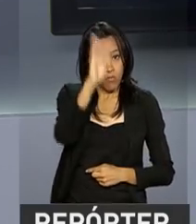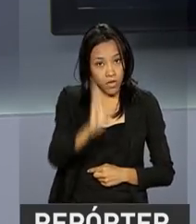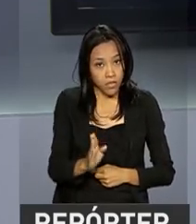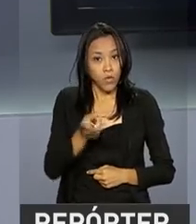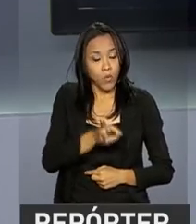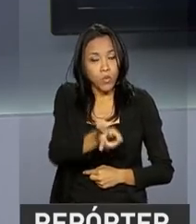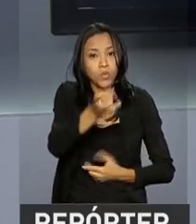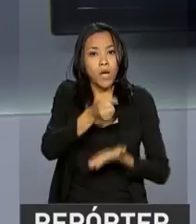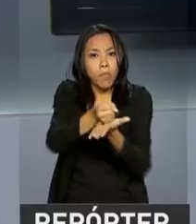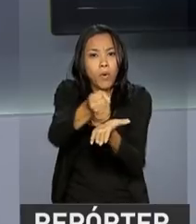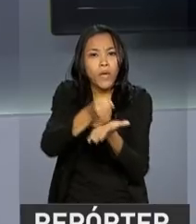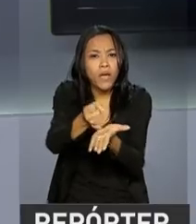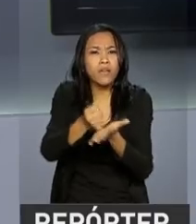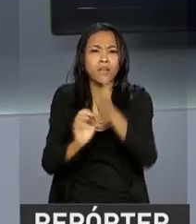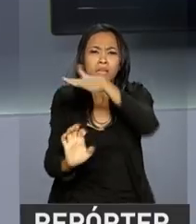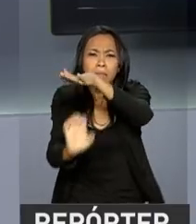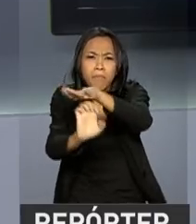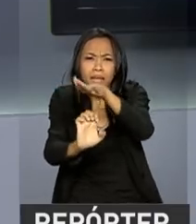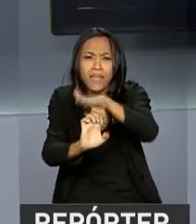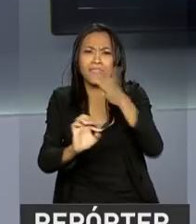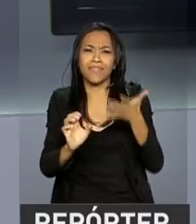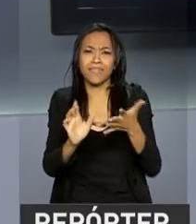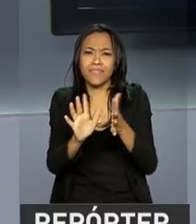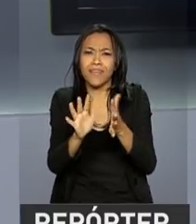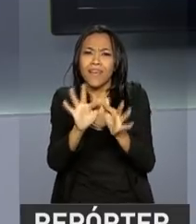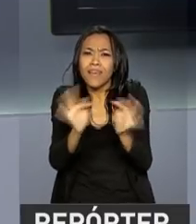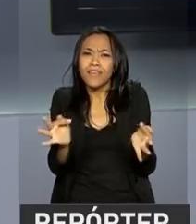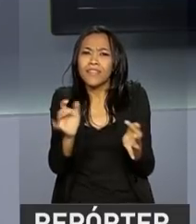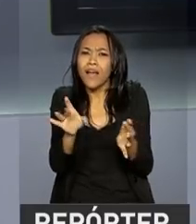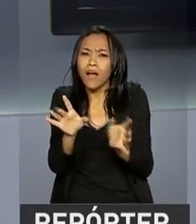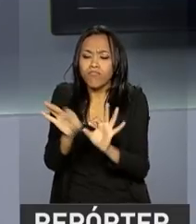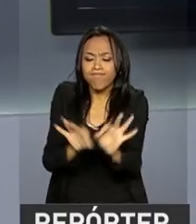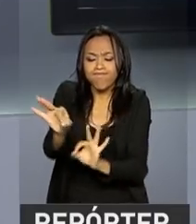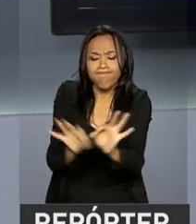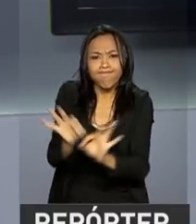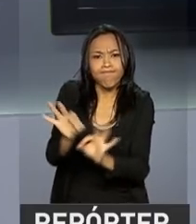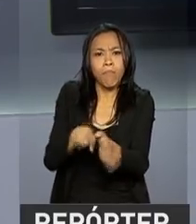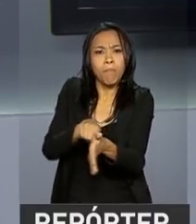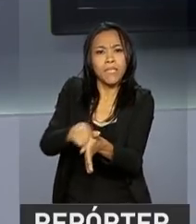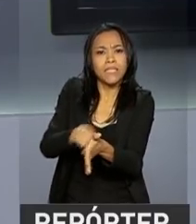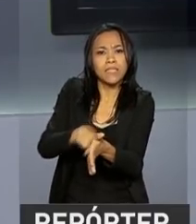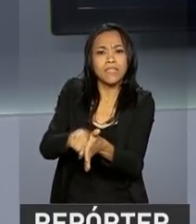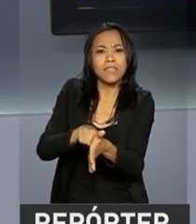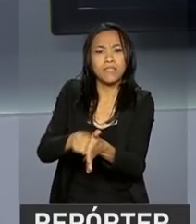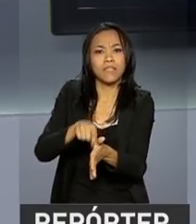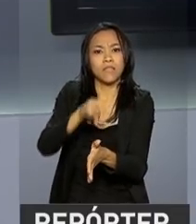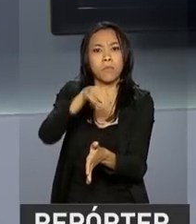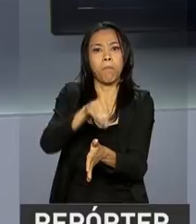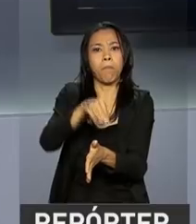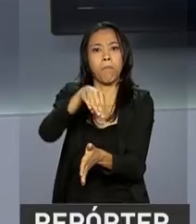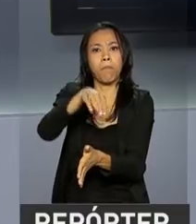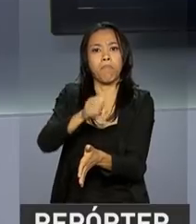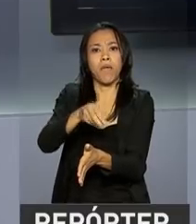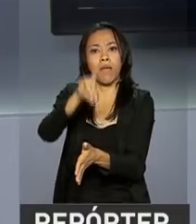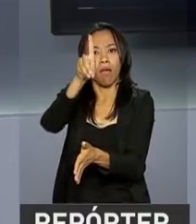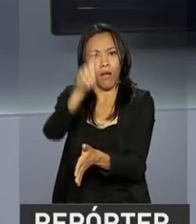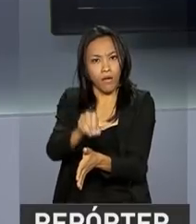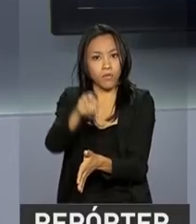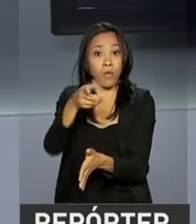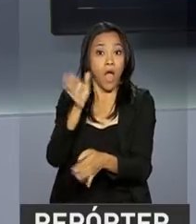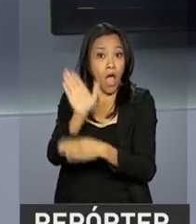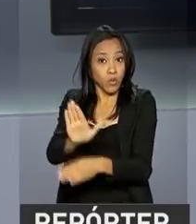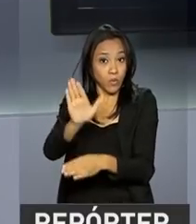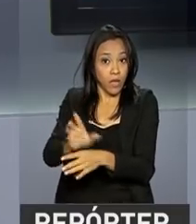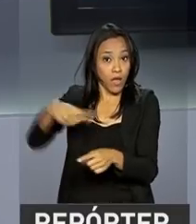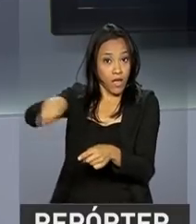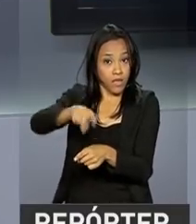as startups, aquelas empresas emergentes em fase de desenvolvimento e pesquisa de mercado. Ajudar estes empreendedores